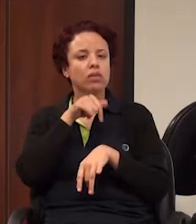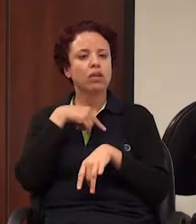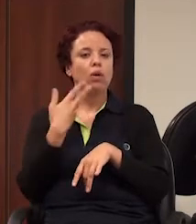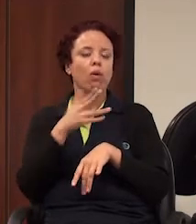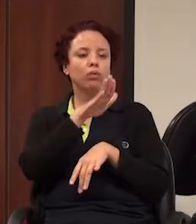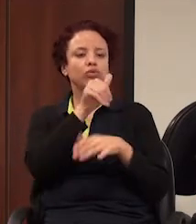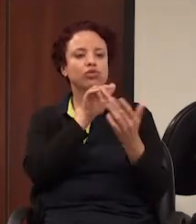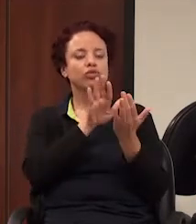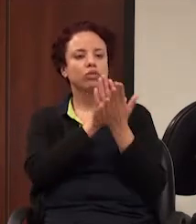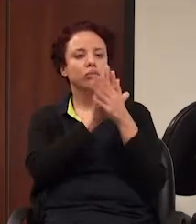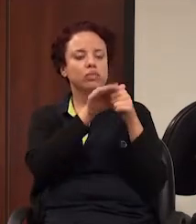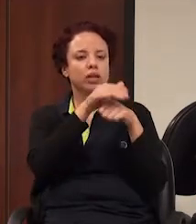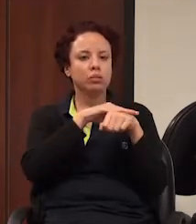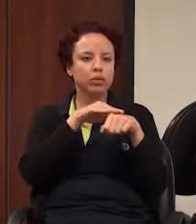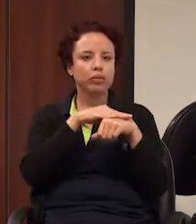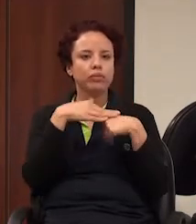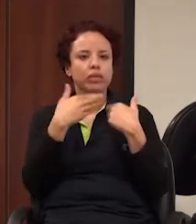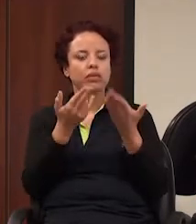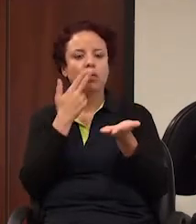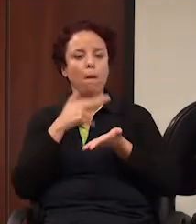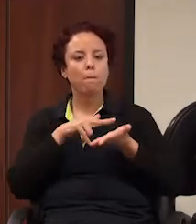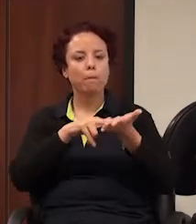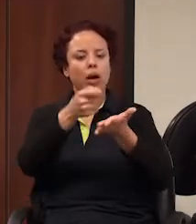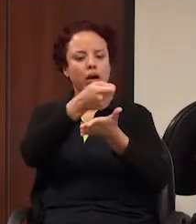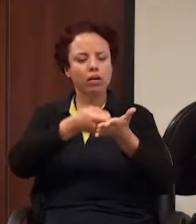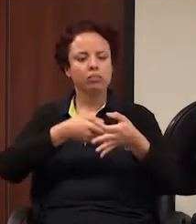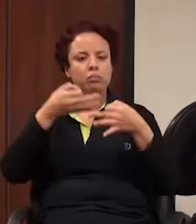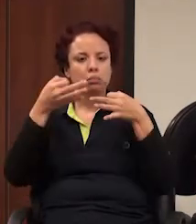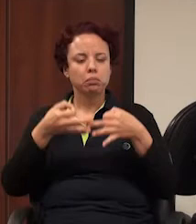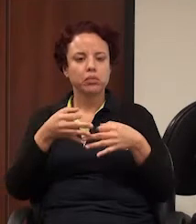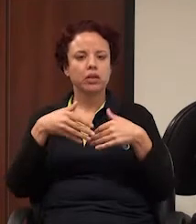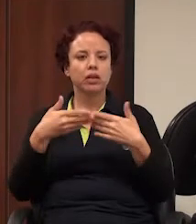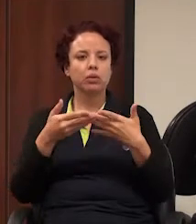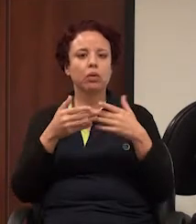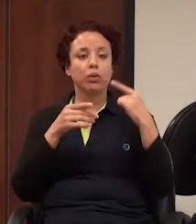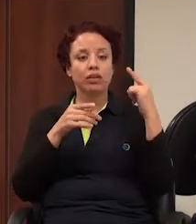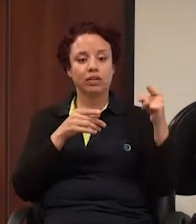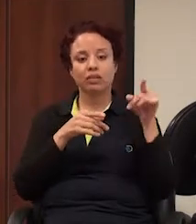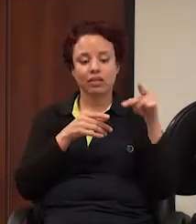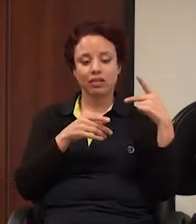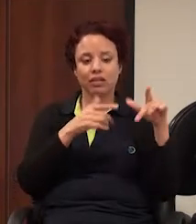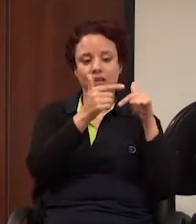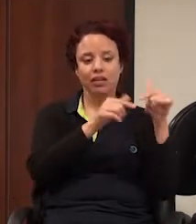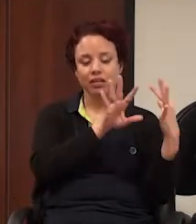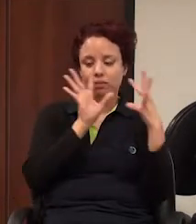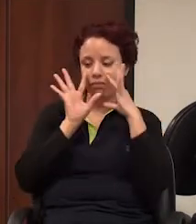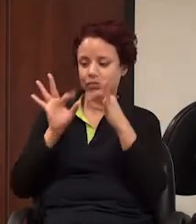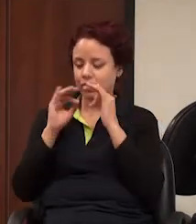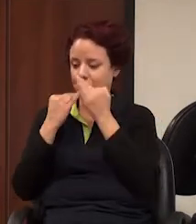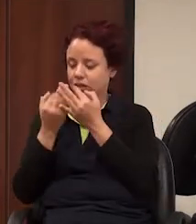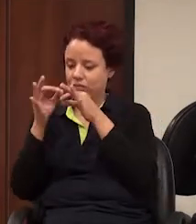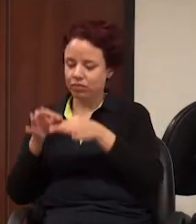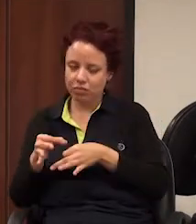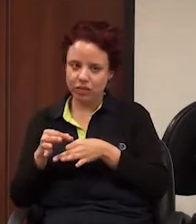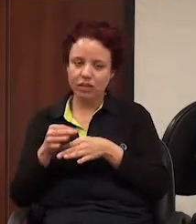um encaminhamento muito bem feito, né? Uma escuta qualificada, né? Tiraria do